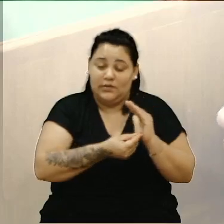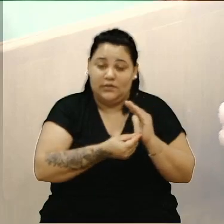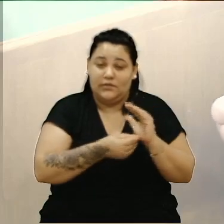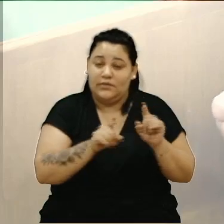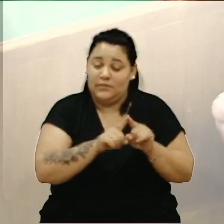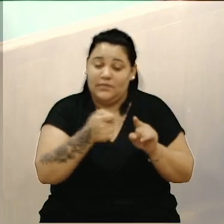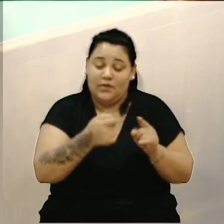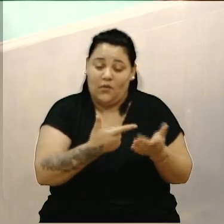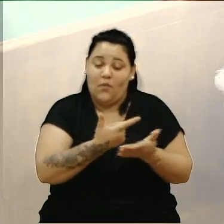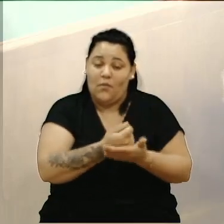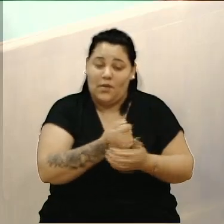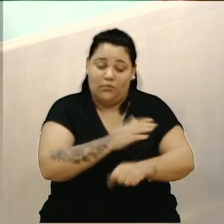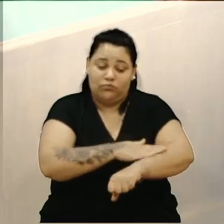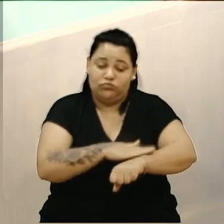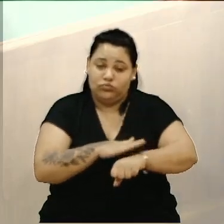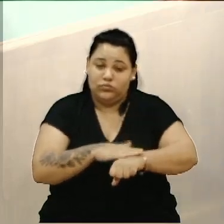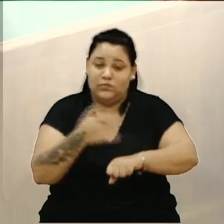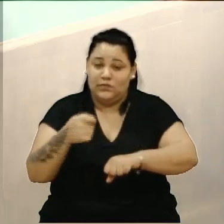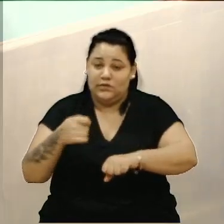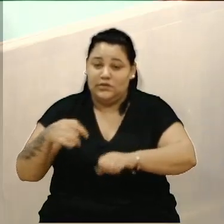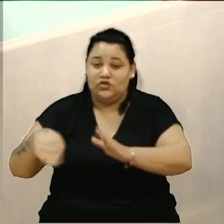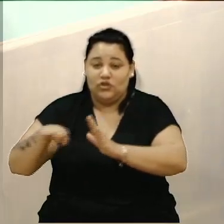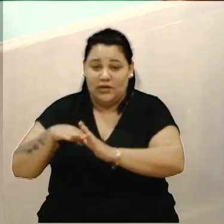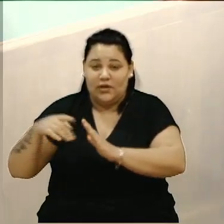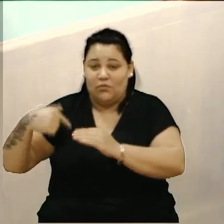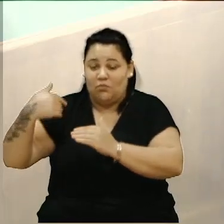nos próximos dias uma nova usina de asfalto.